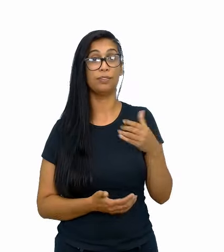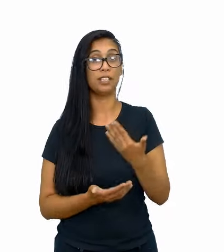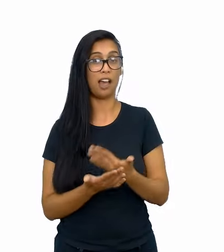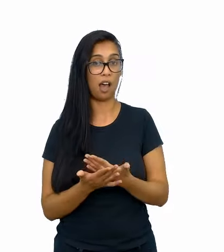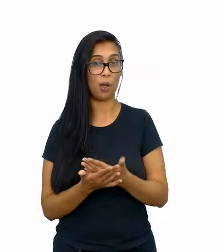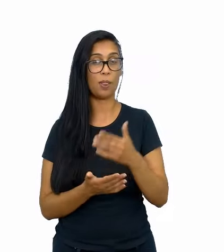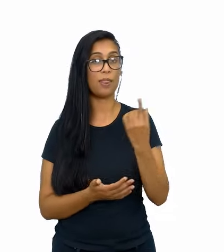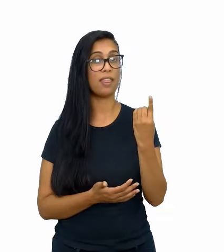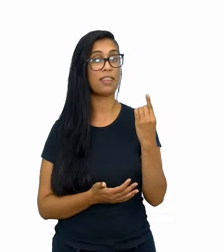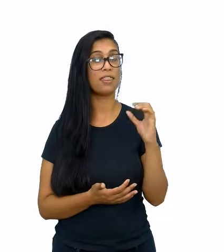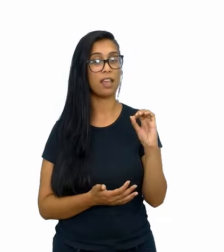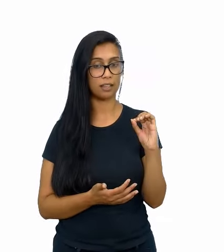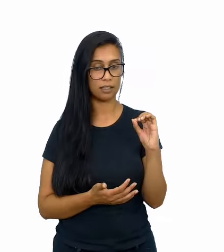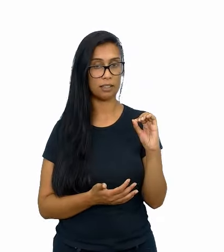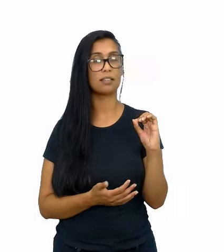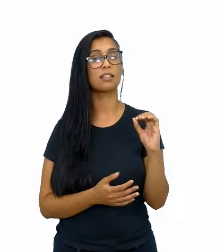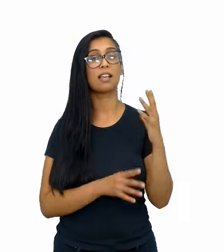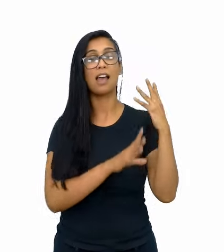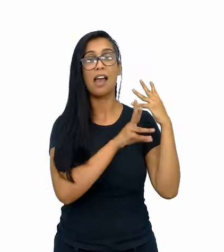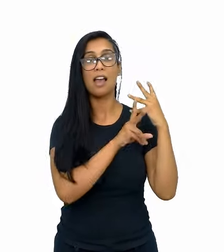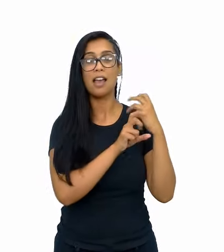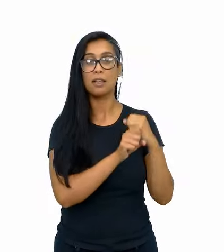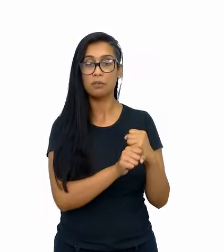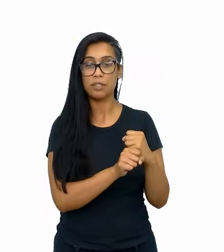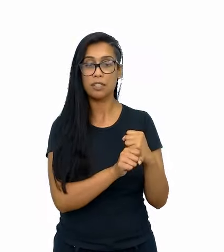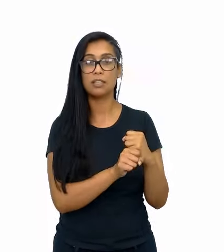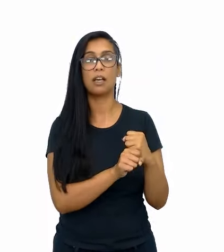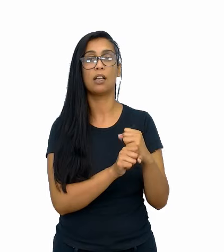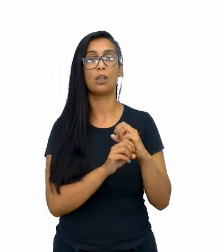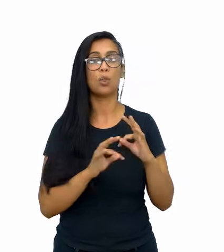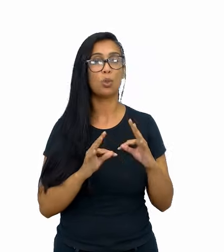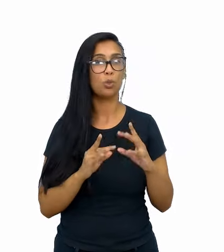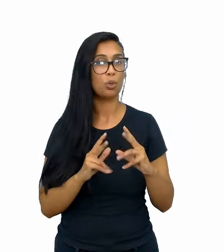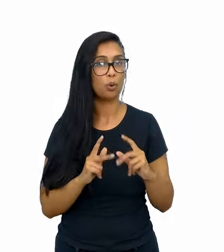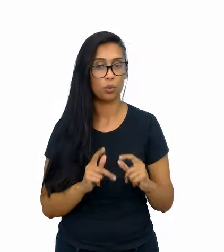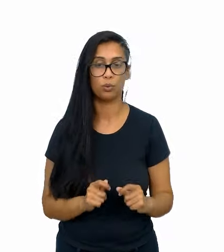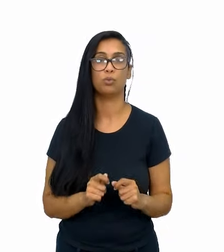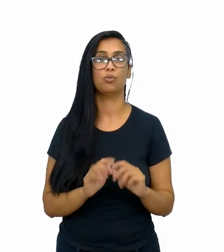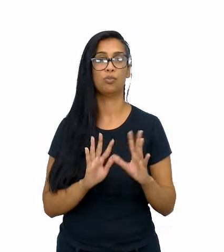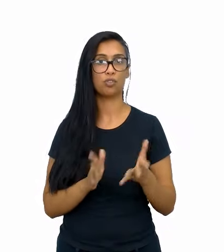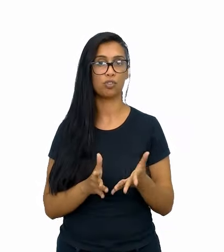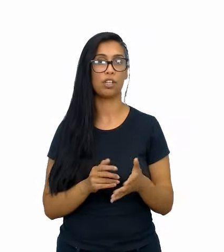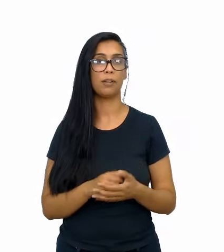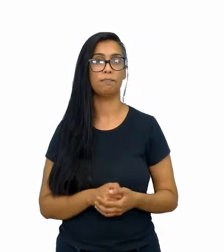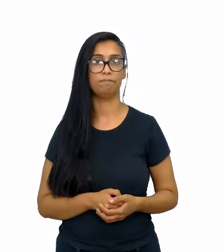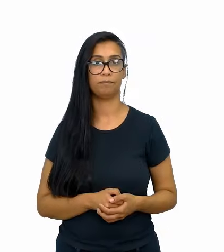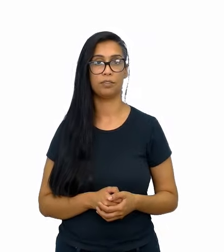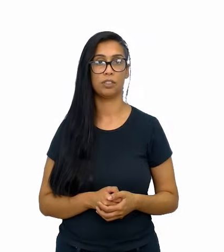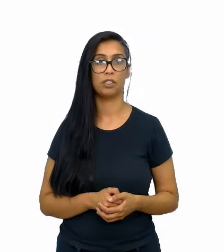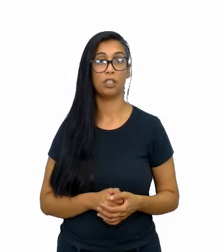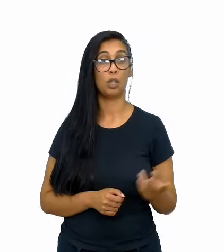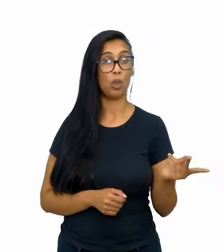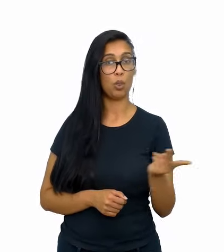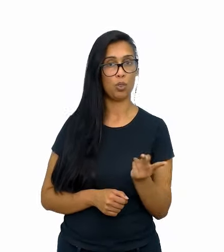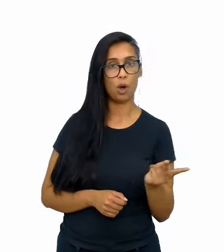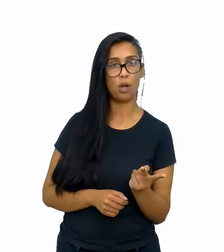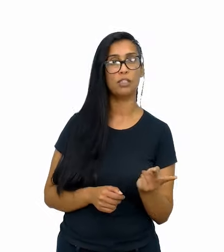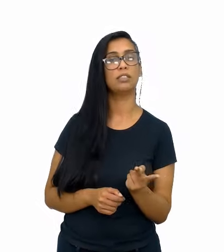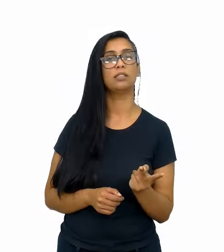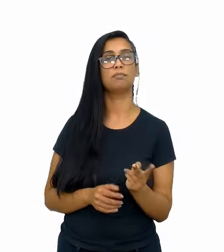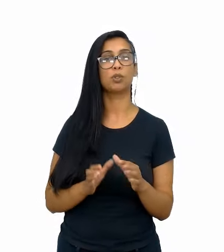é o momento de revisar o relato que foi produzido, né? Em duplas, eles lerão o relato, né?